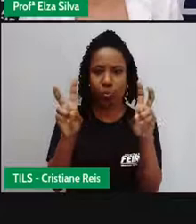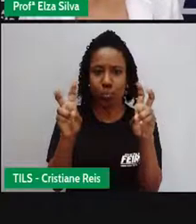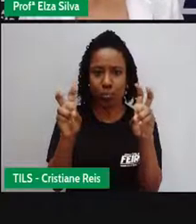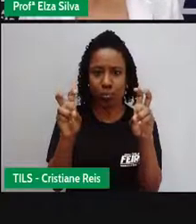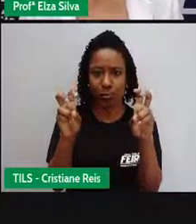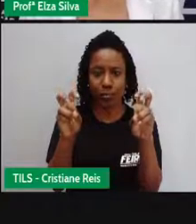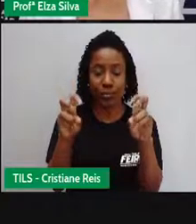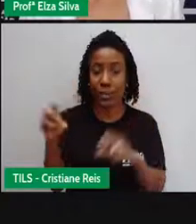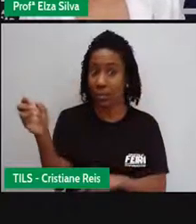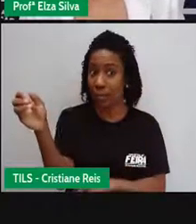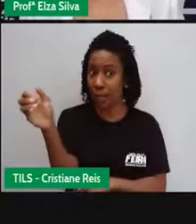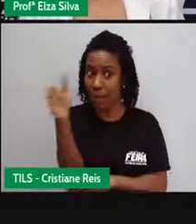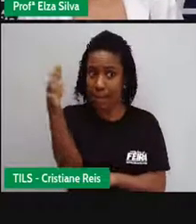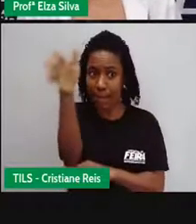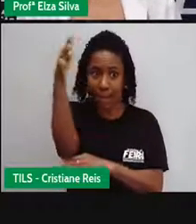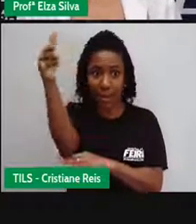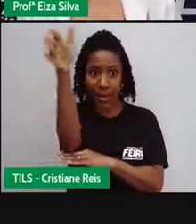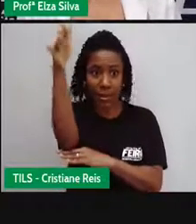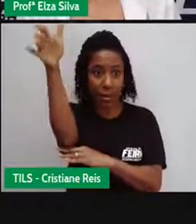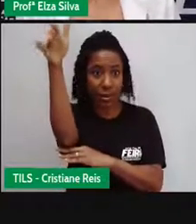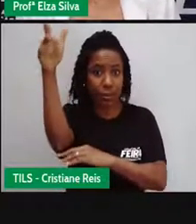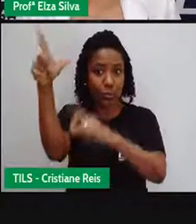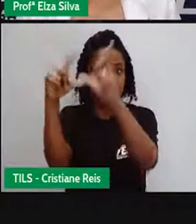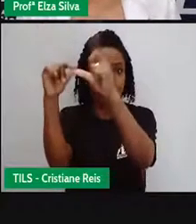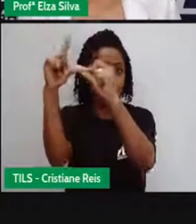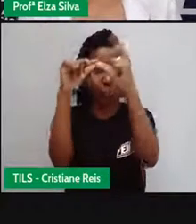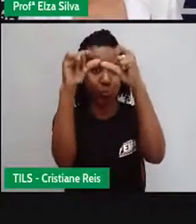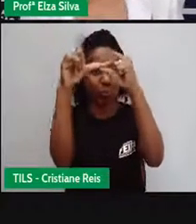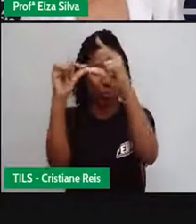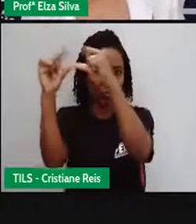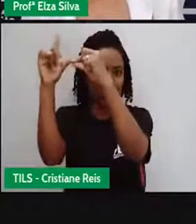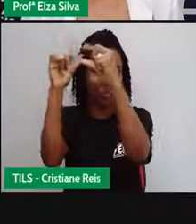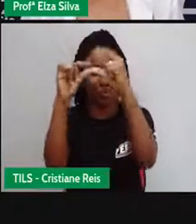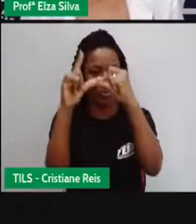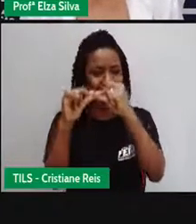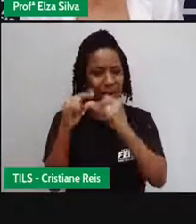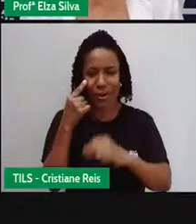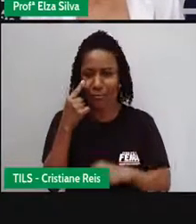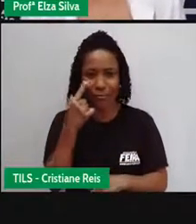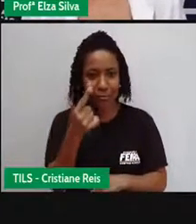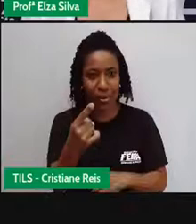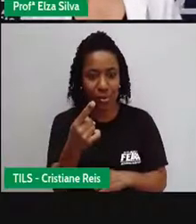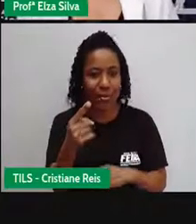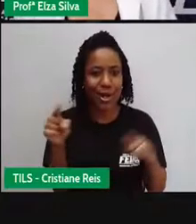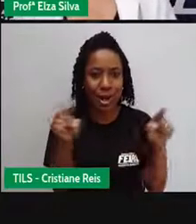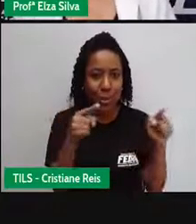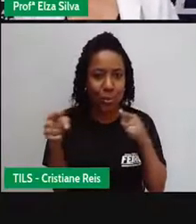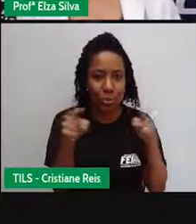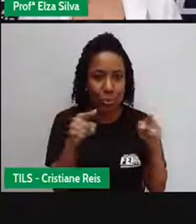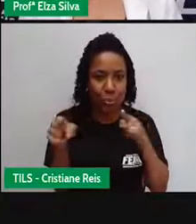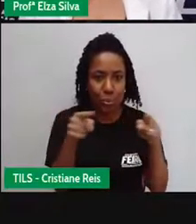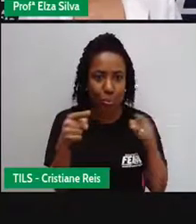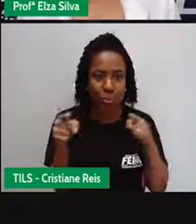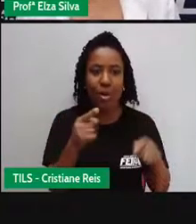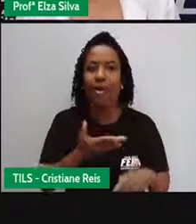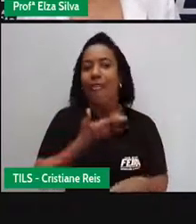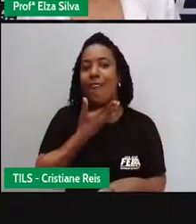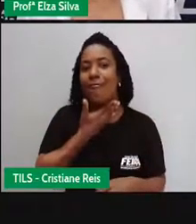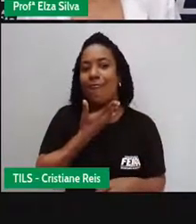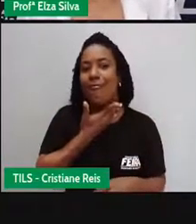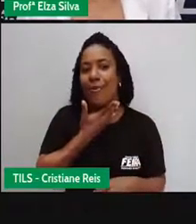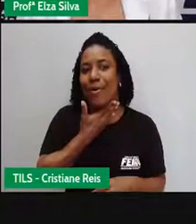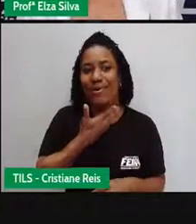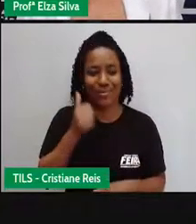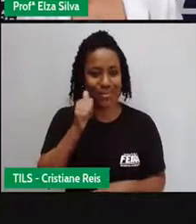Bandeira Estrelada. É o hino nacional dos Estados Unidos e vocês puderam ouvir um trecho a partir da voz de Marina e